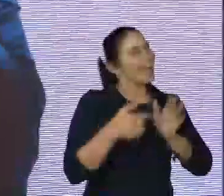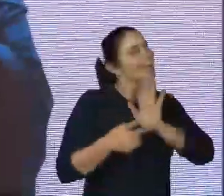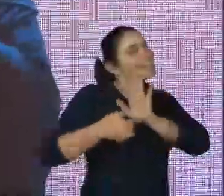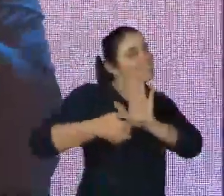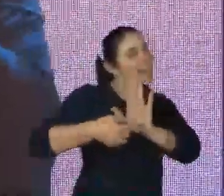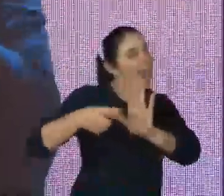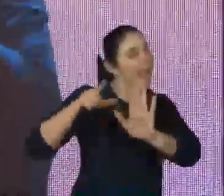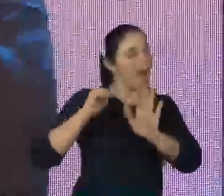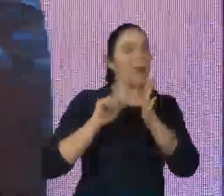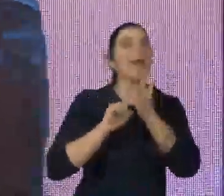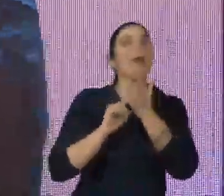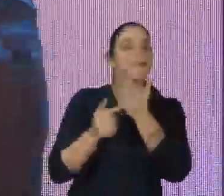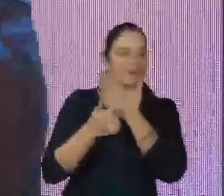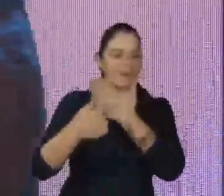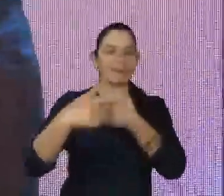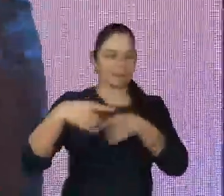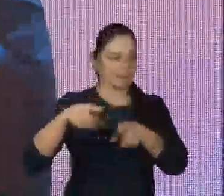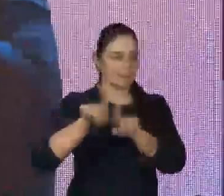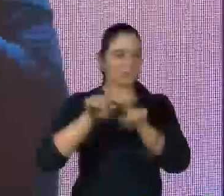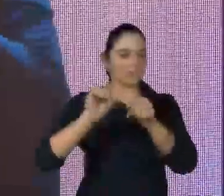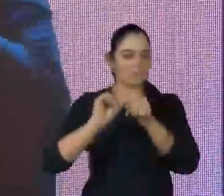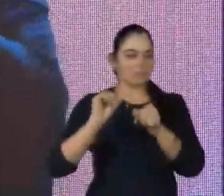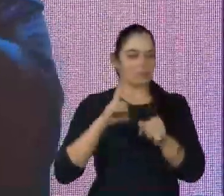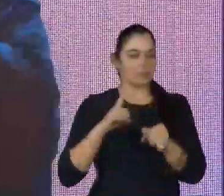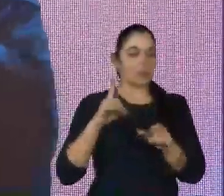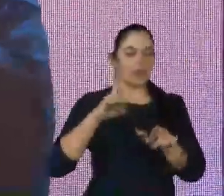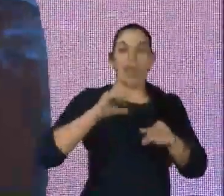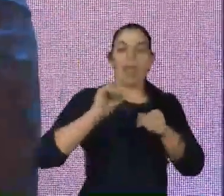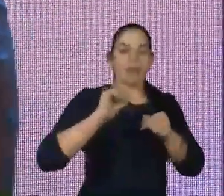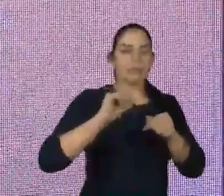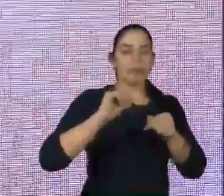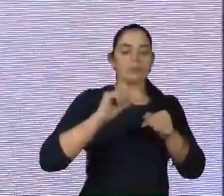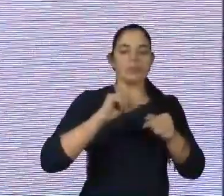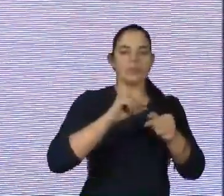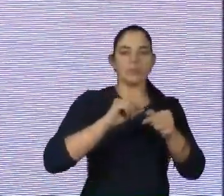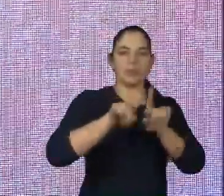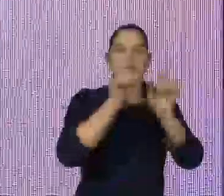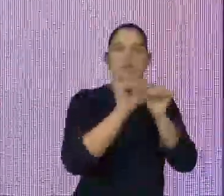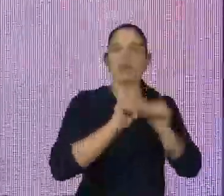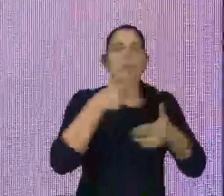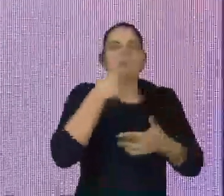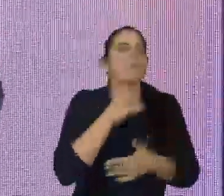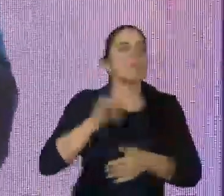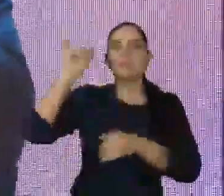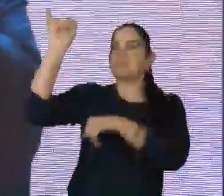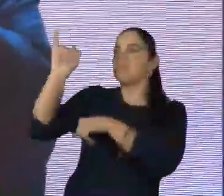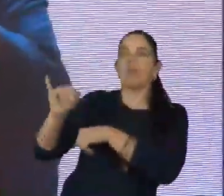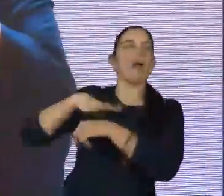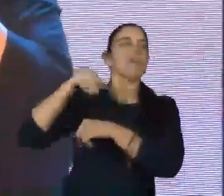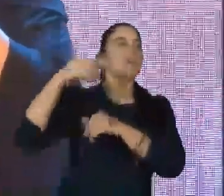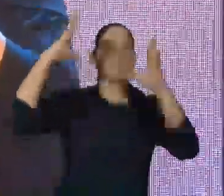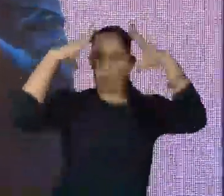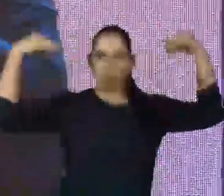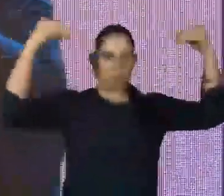essa metáfora. Olha, tudo bem se vocês acharem que a metáfora da montanha e do mar e da Holanda e da Itália está ok para